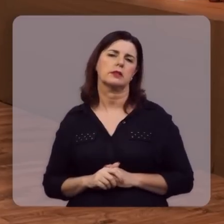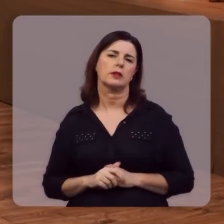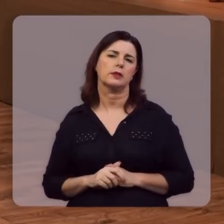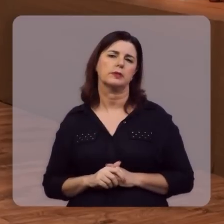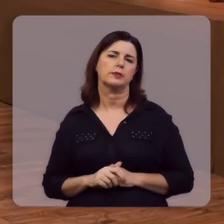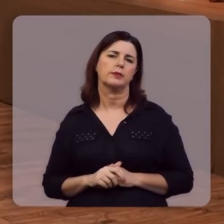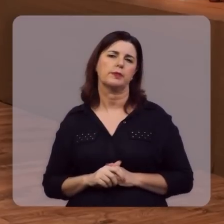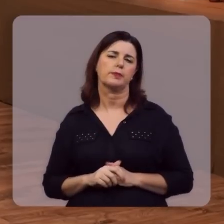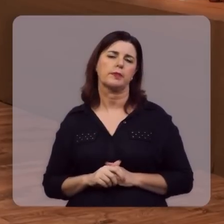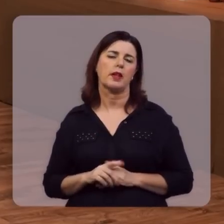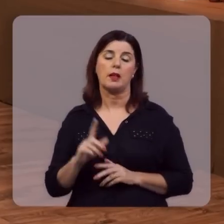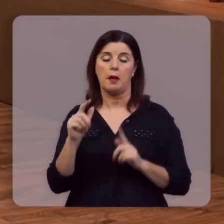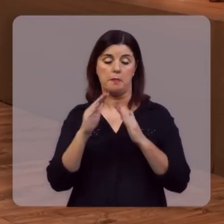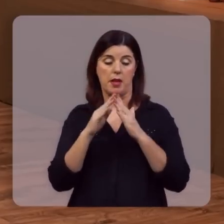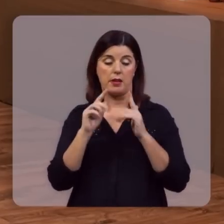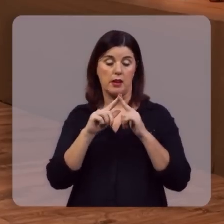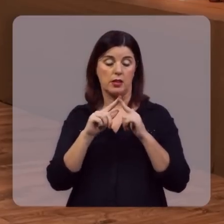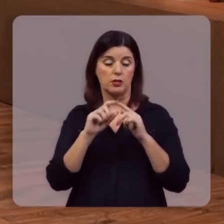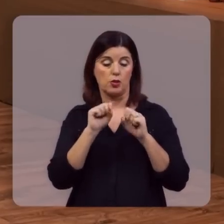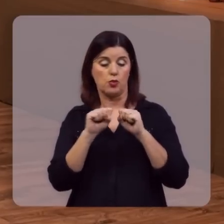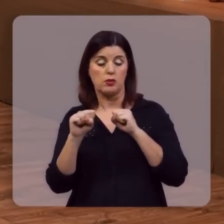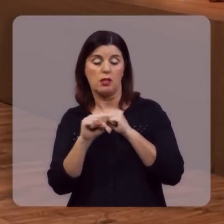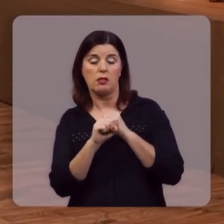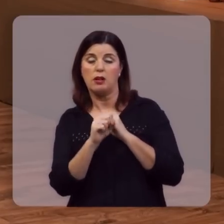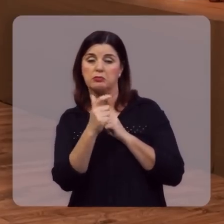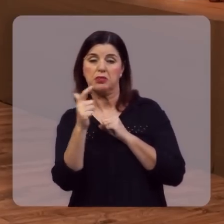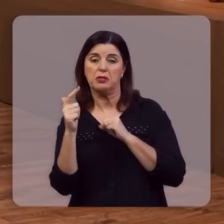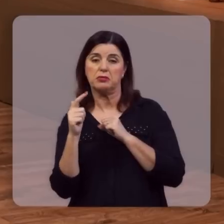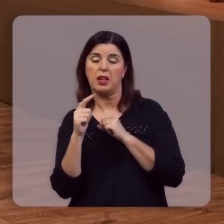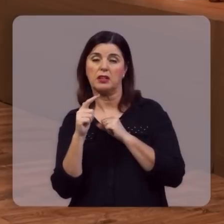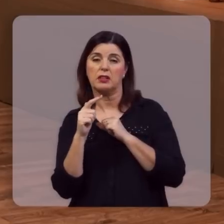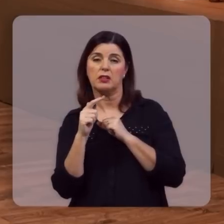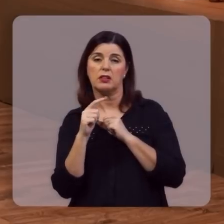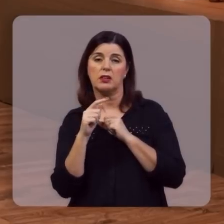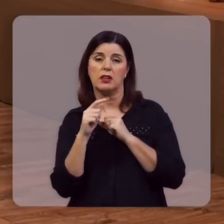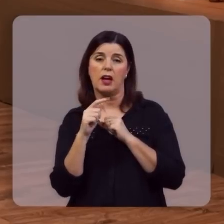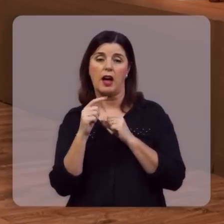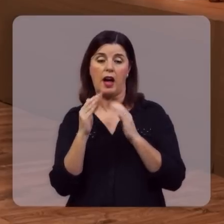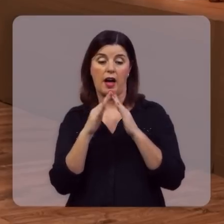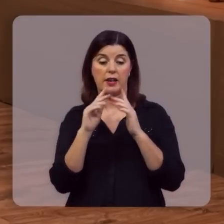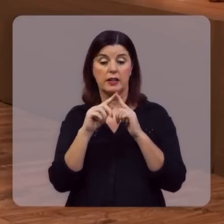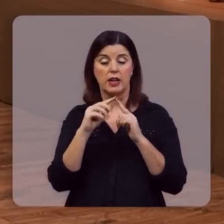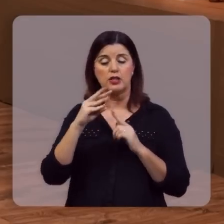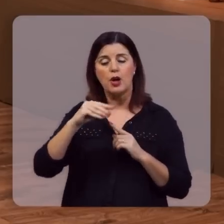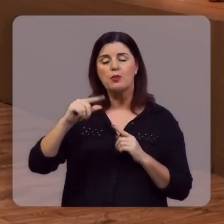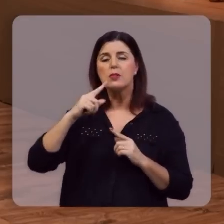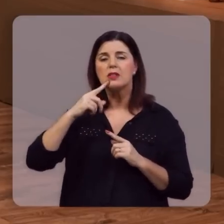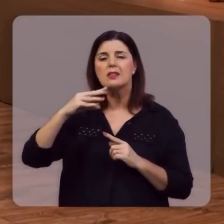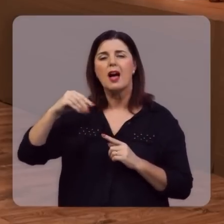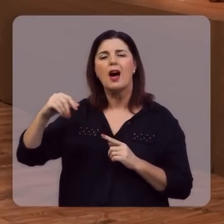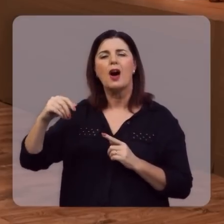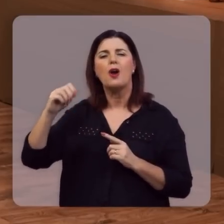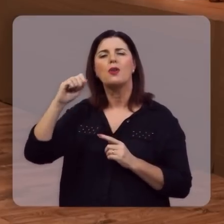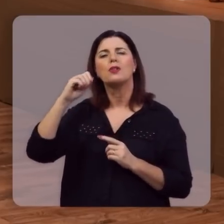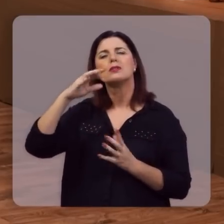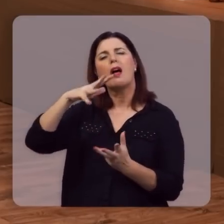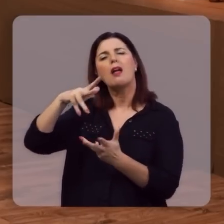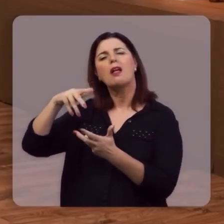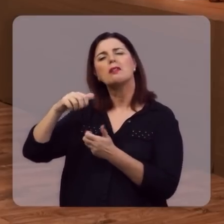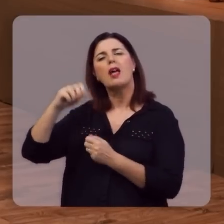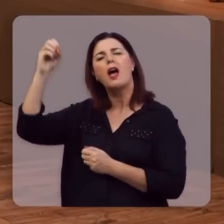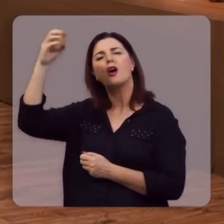nem para a igreja, nem para a sociedade. A igreja é o sal da terra, é a luz do mundo, a igreja